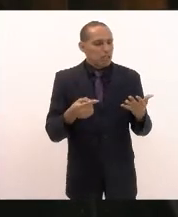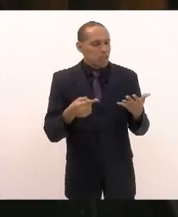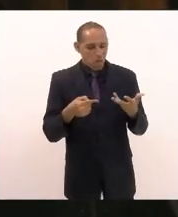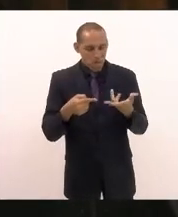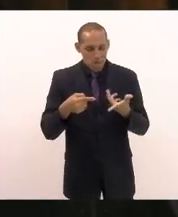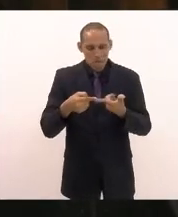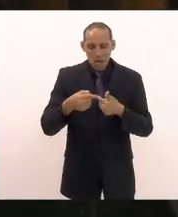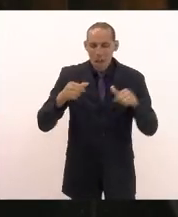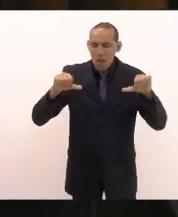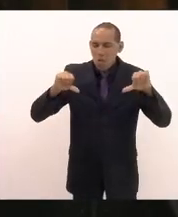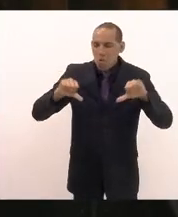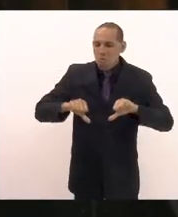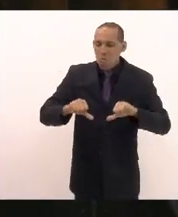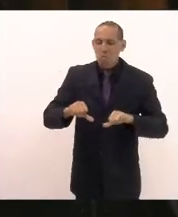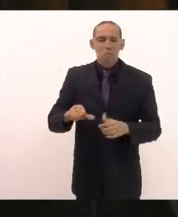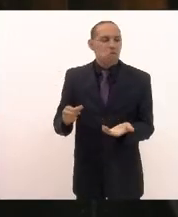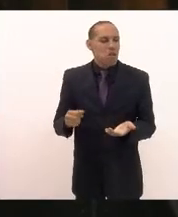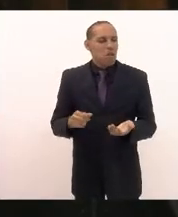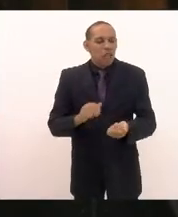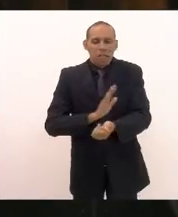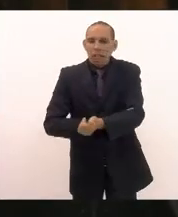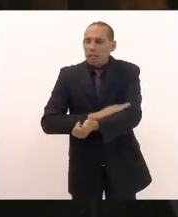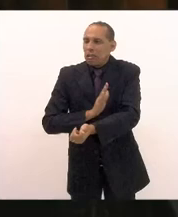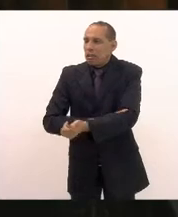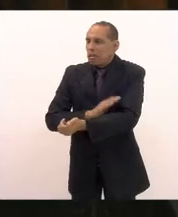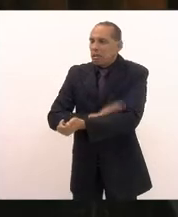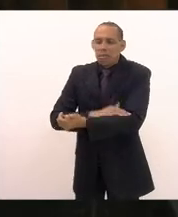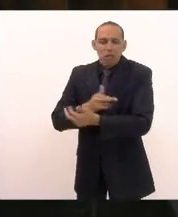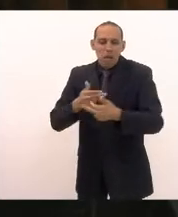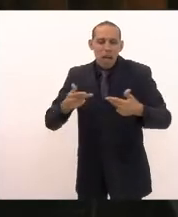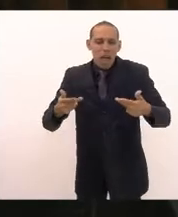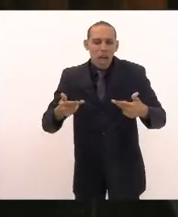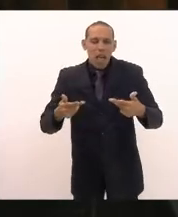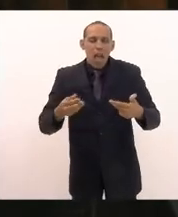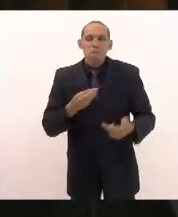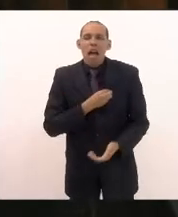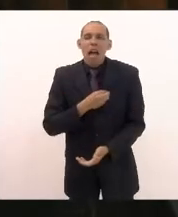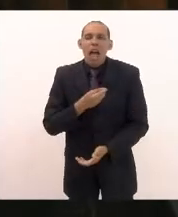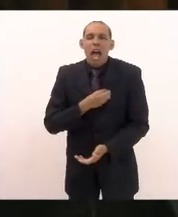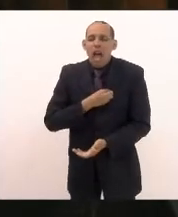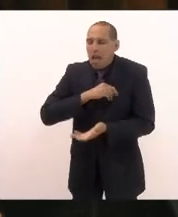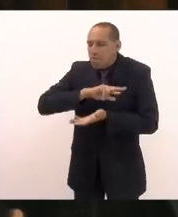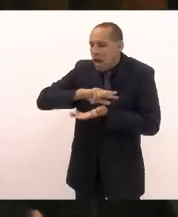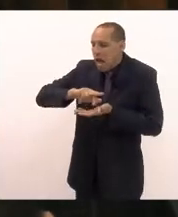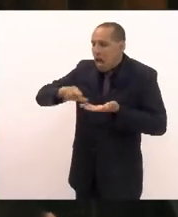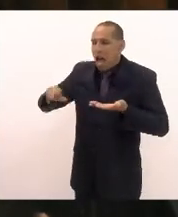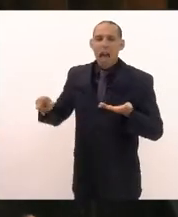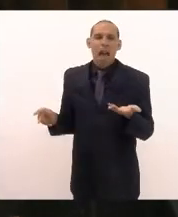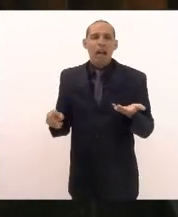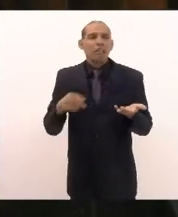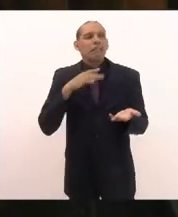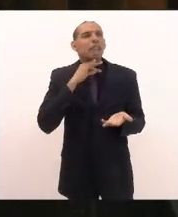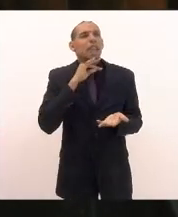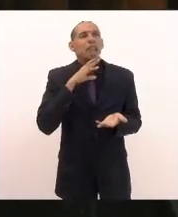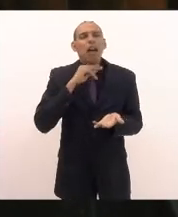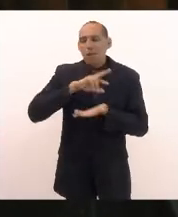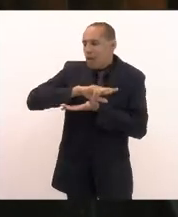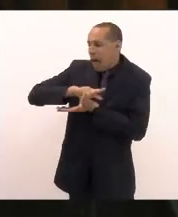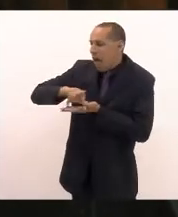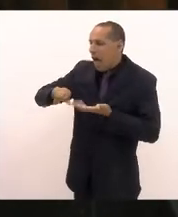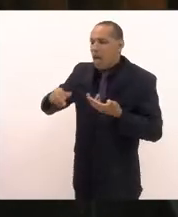vícios, como eles não conseguiam lidar com os seus pecados, com as suas taras, com as suas